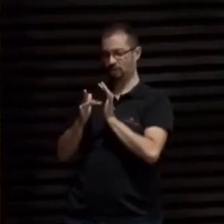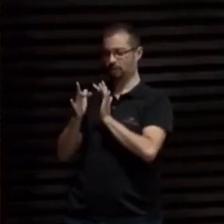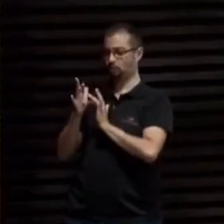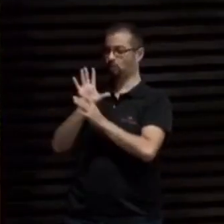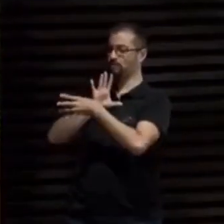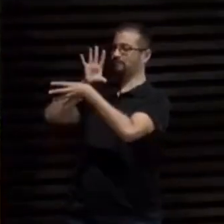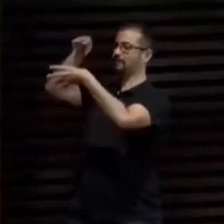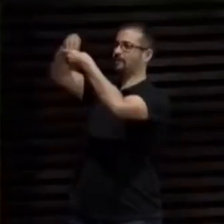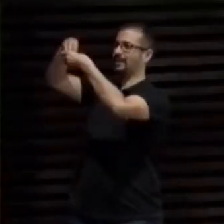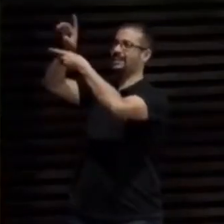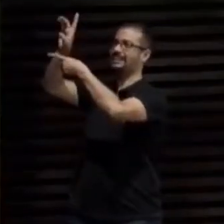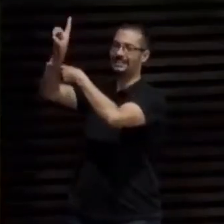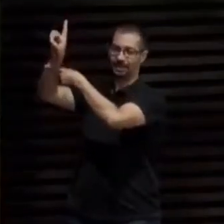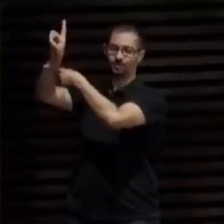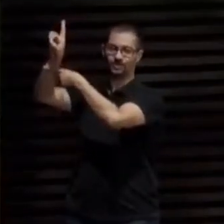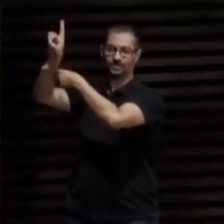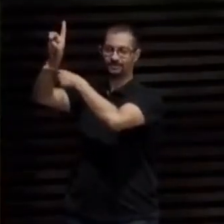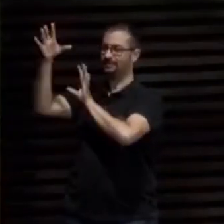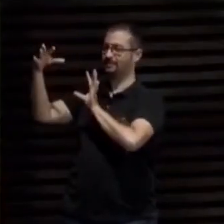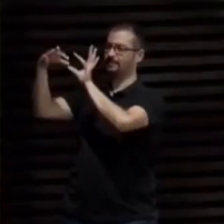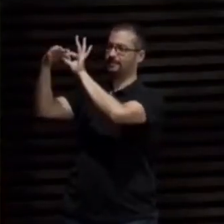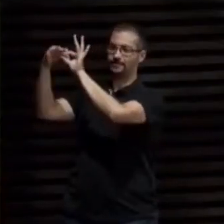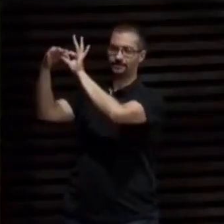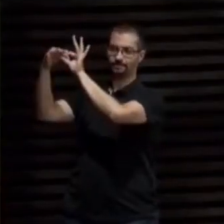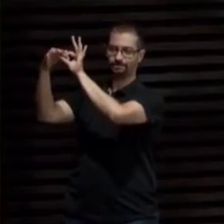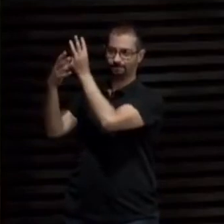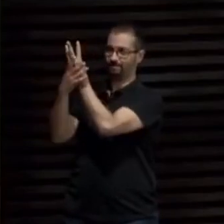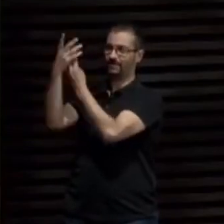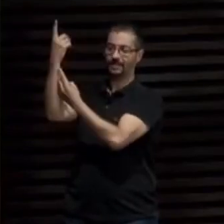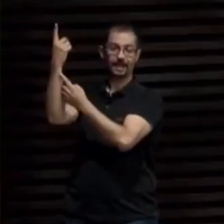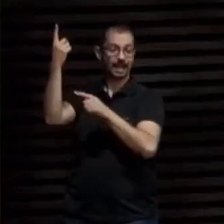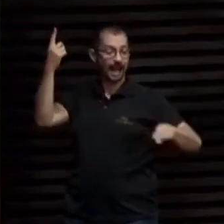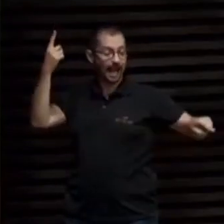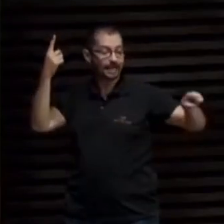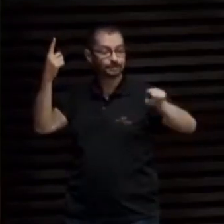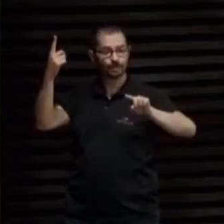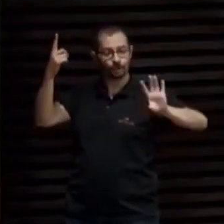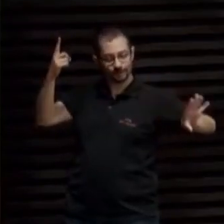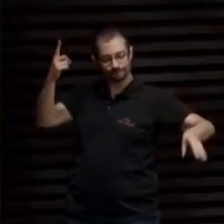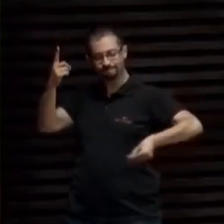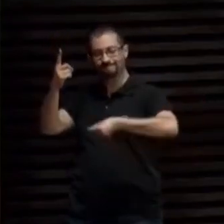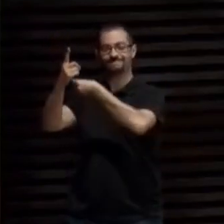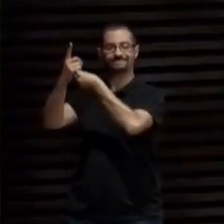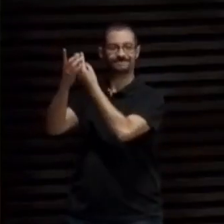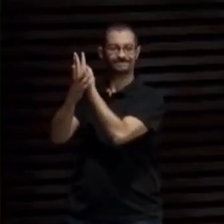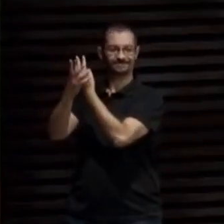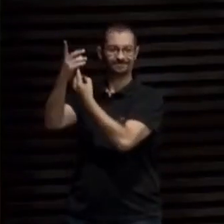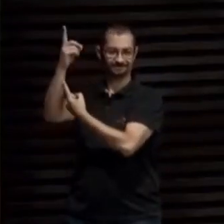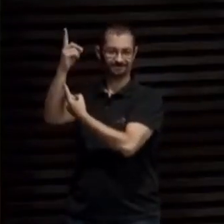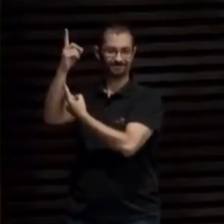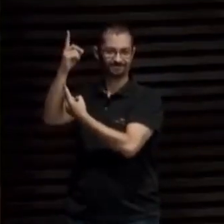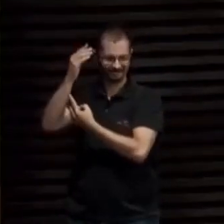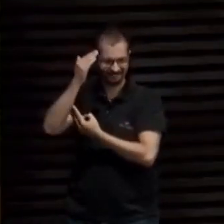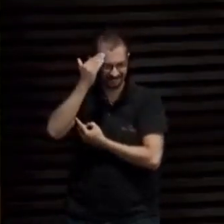ti, também eles sejam em nós, para que o mundo creia que tu me